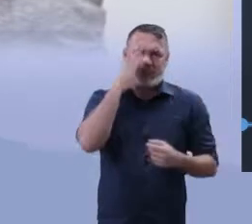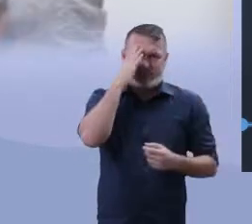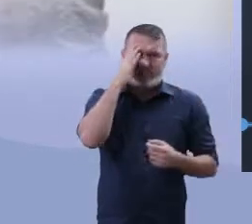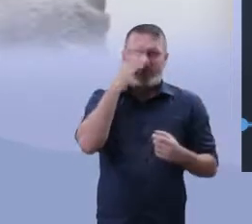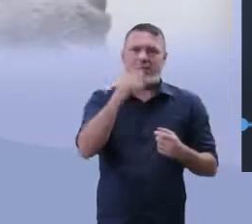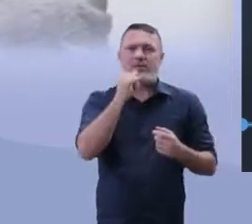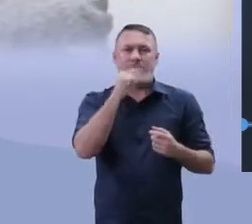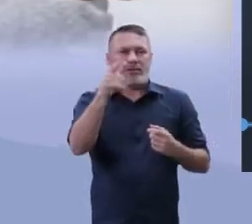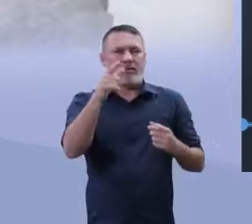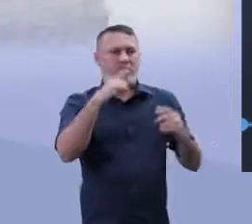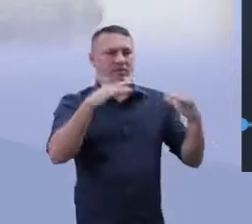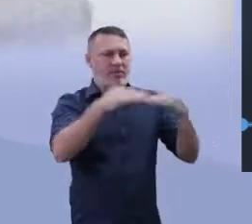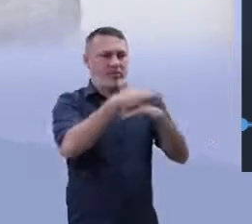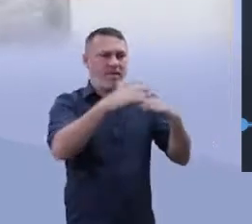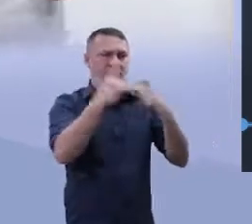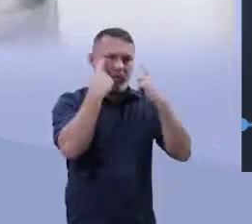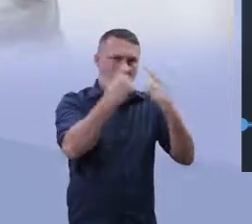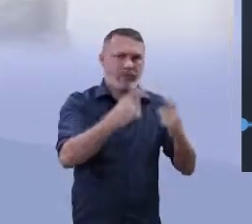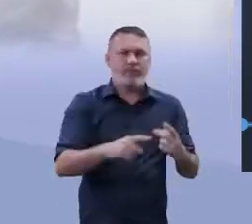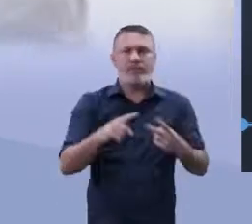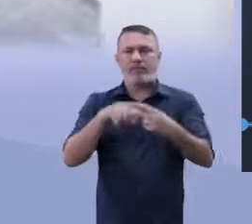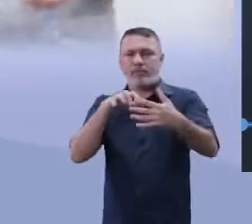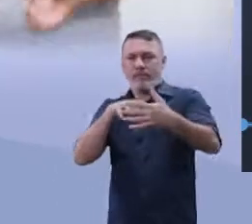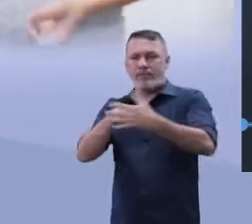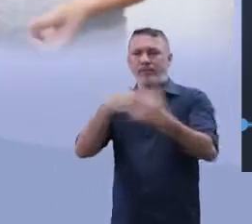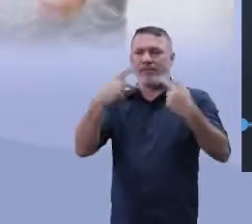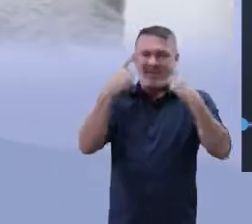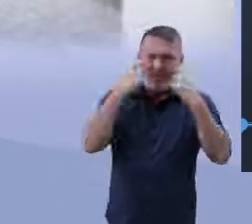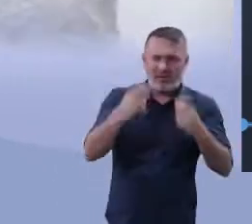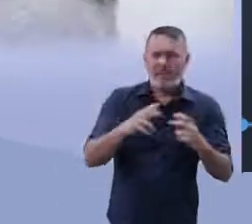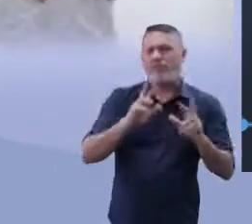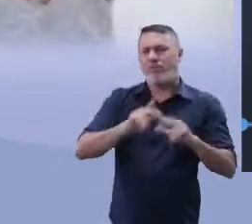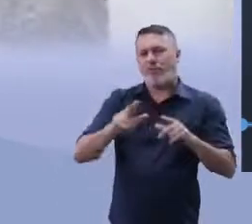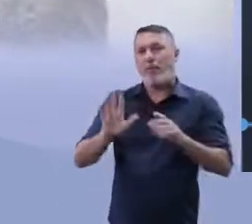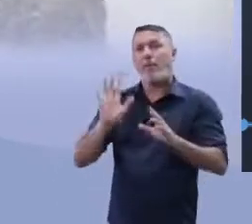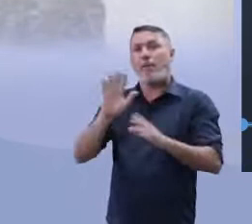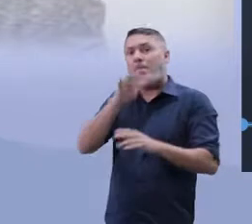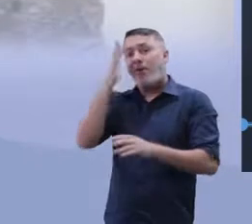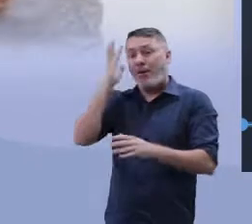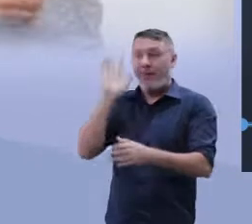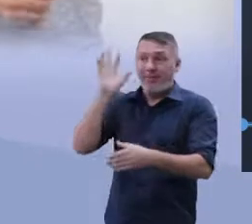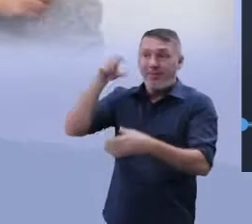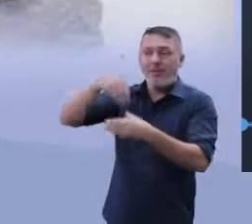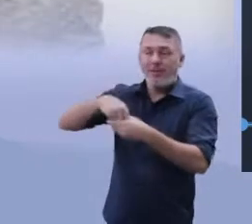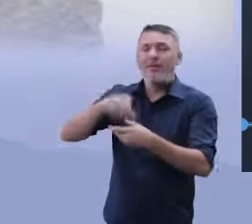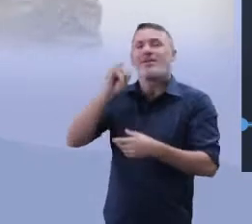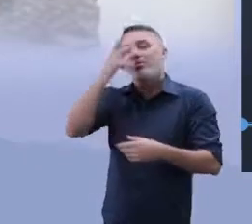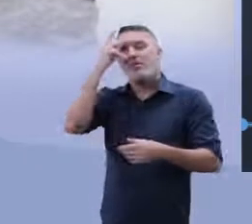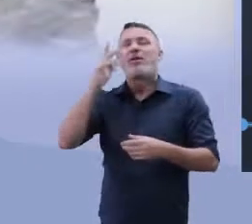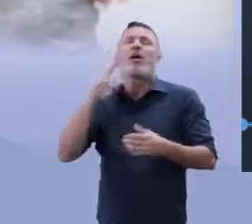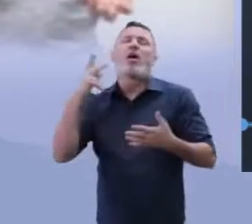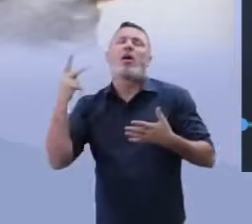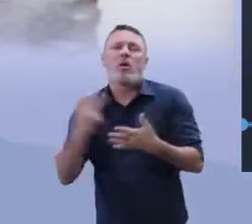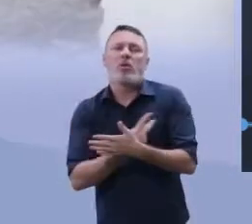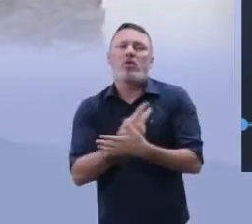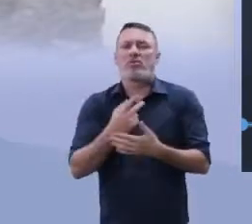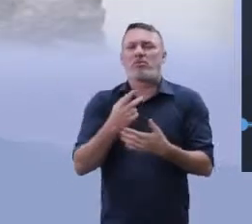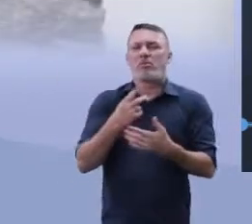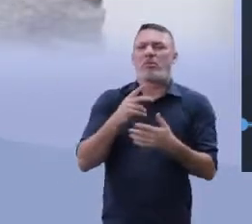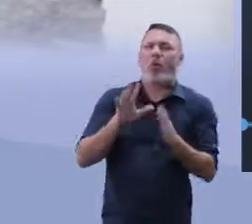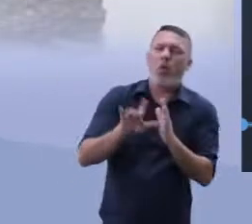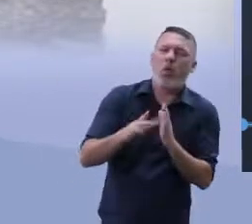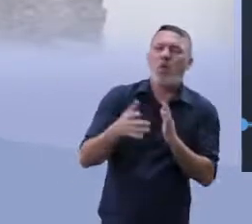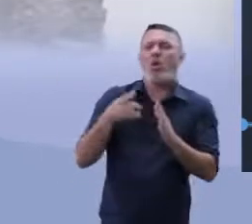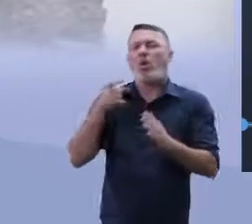Já tem a violência urbana, já tem a violência do trânsito, já tem todas as violências. Imagina que esses indivíduos que cometeram